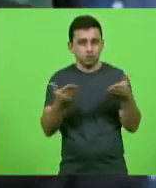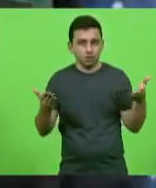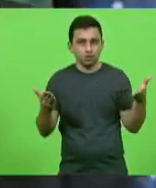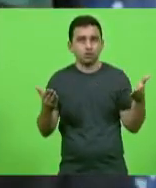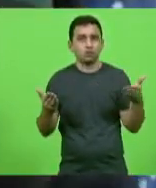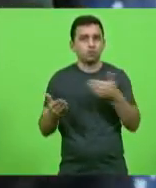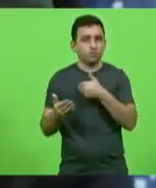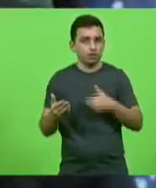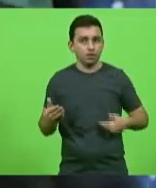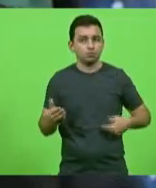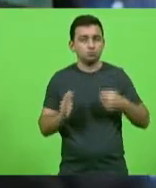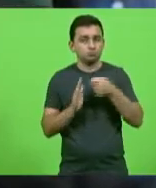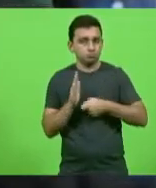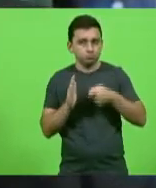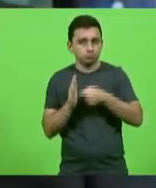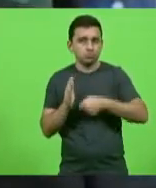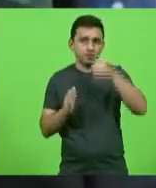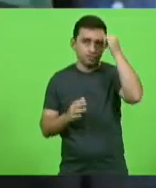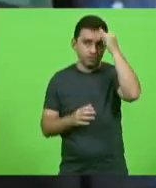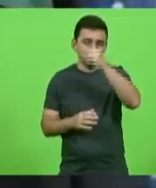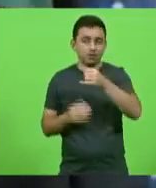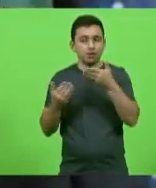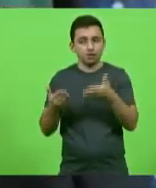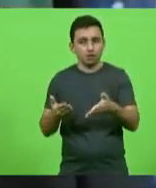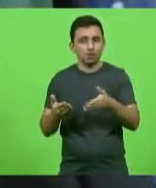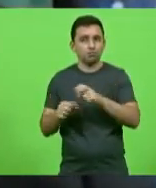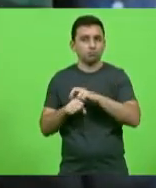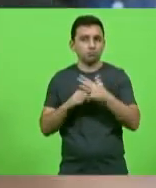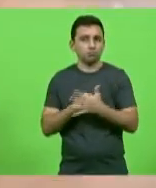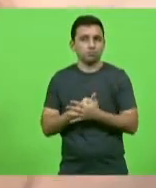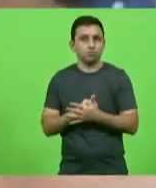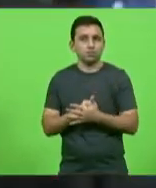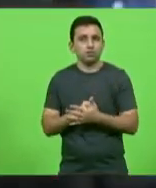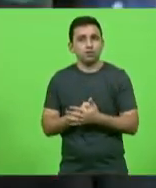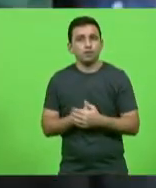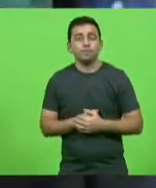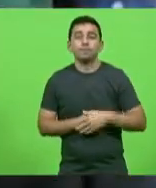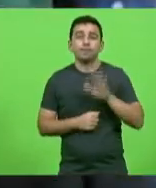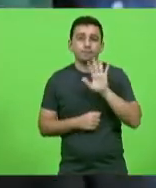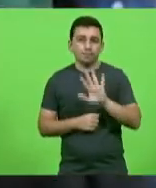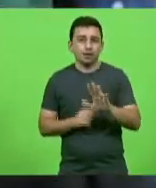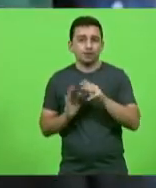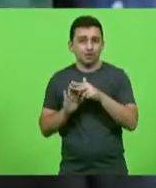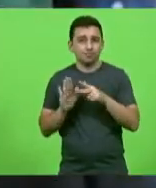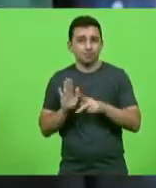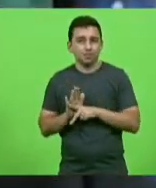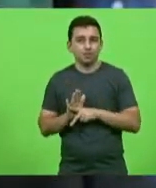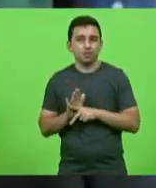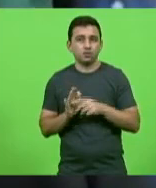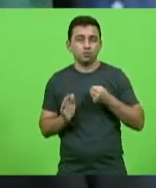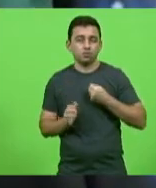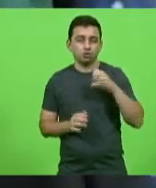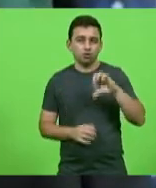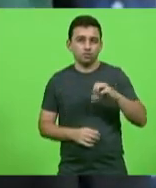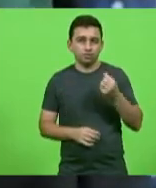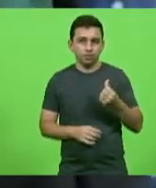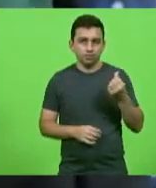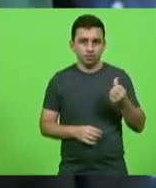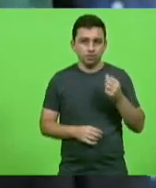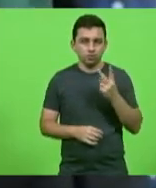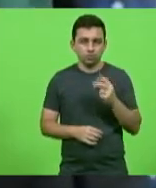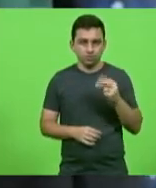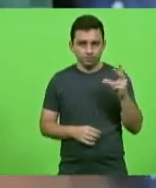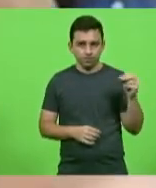públicos durante a crise de tratamento a corrida 1995 da citada medida para usar de números 966